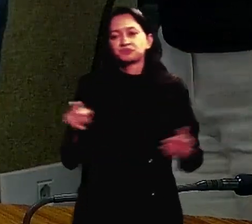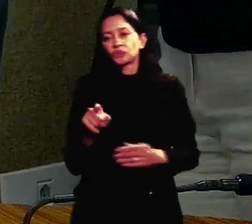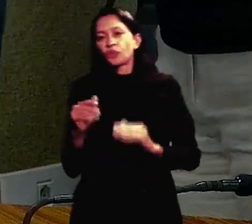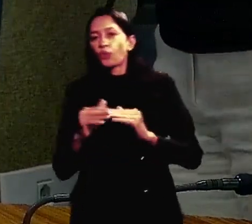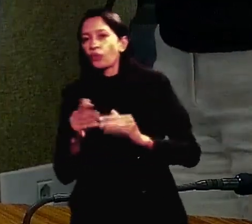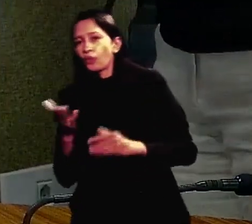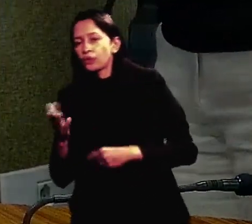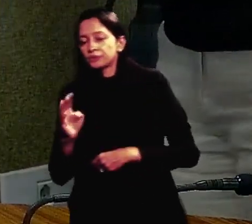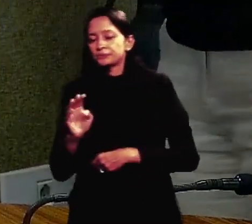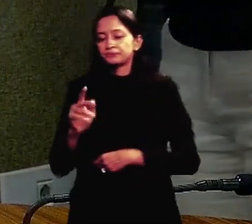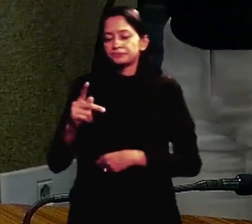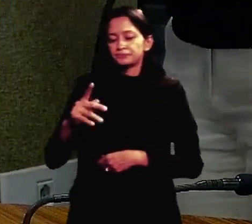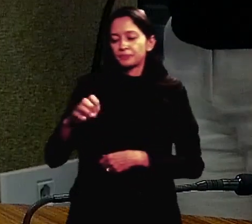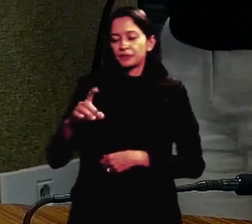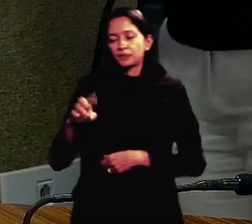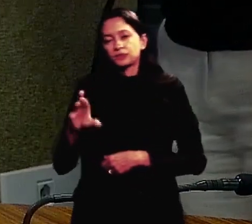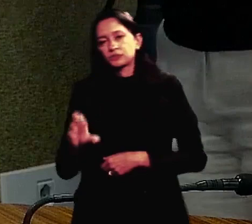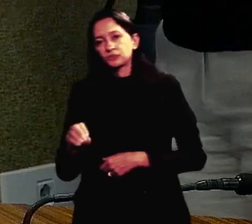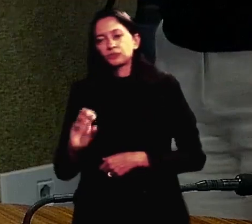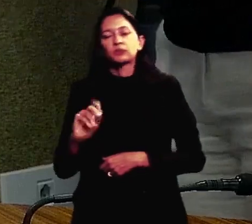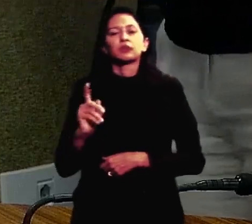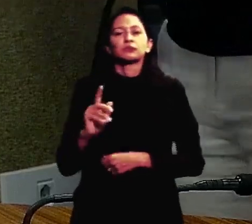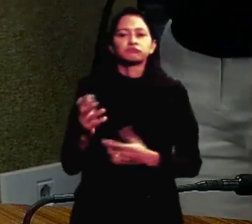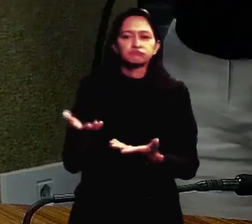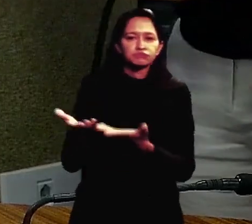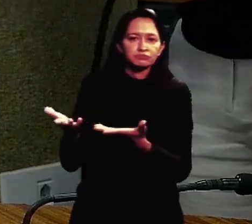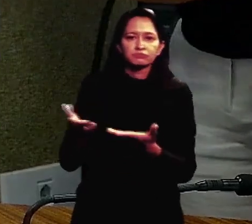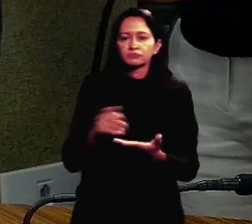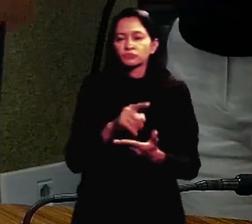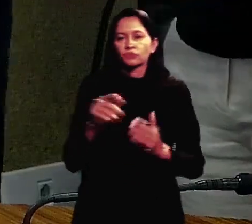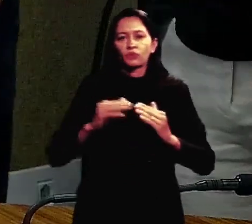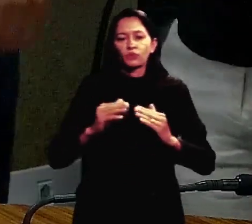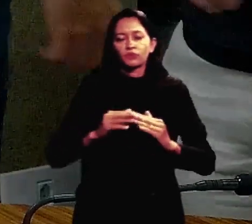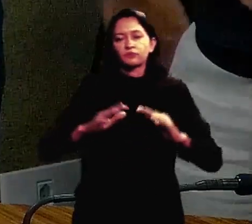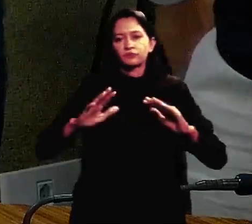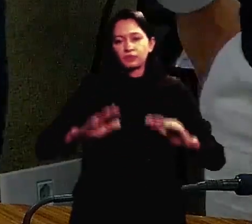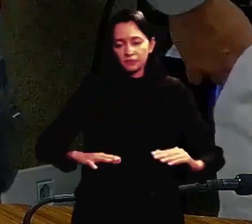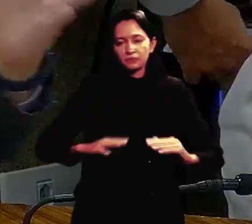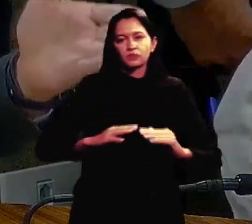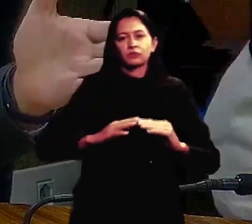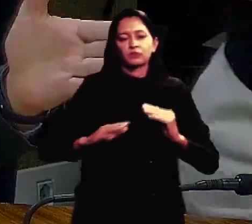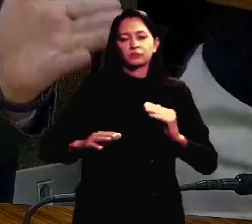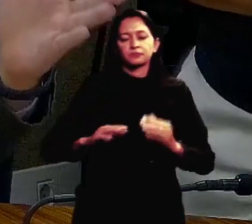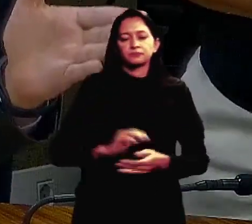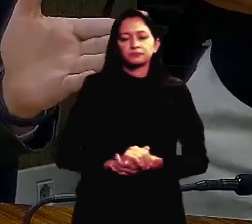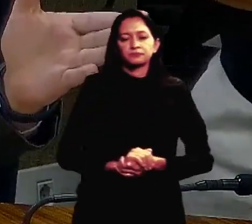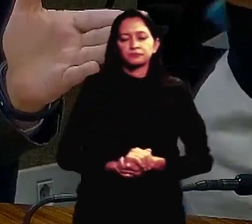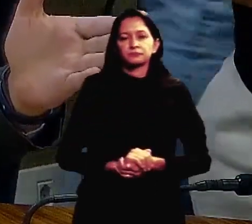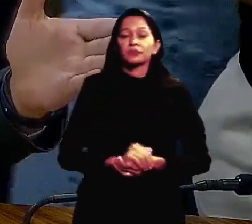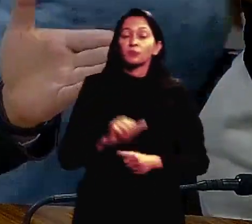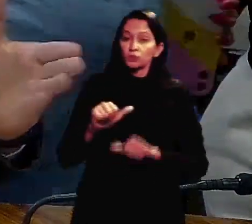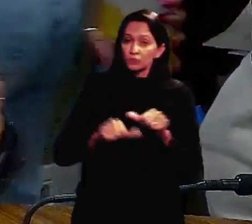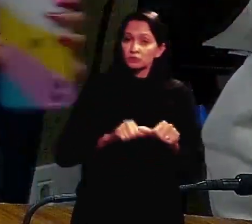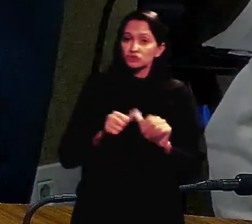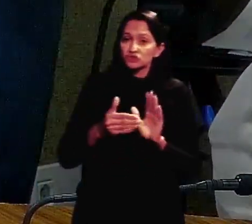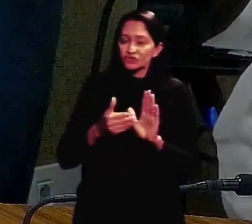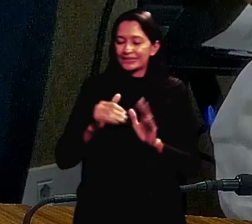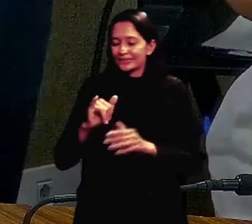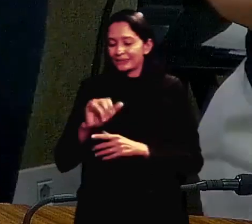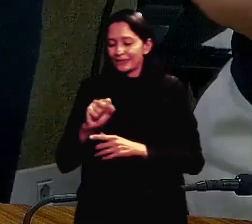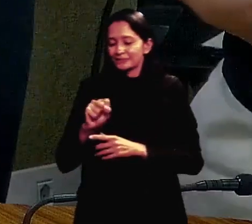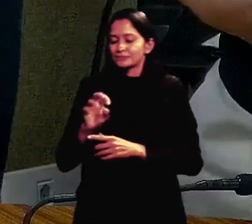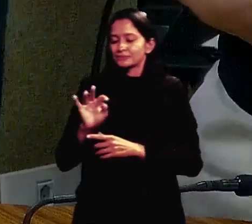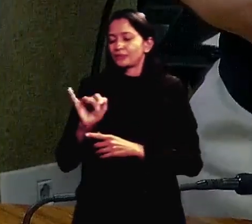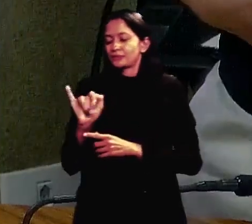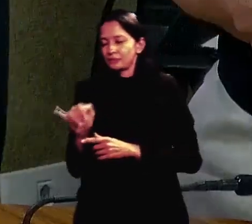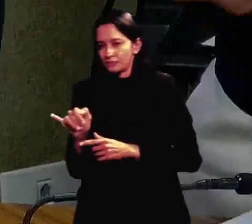vereador Pedro Azulão Júnior, pela aprovação com a alteração mencionada pelo vereador,